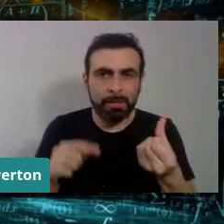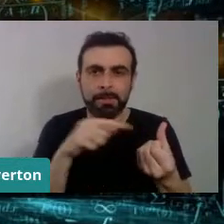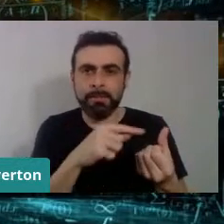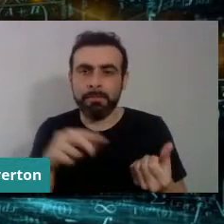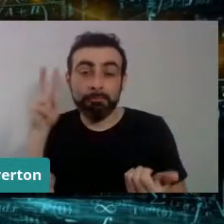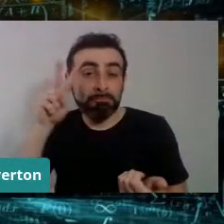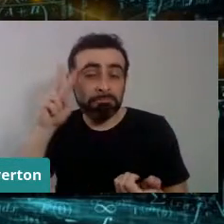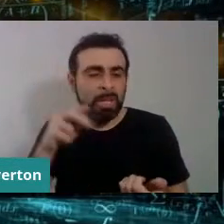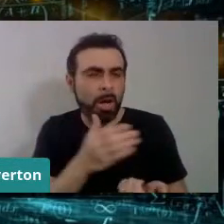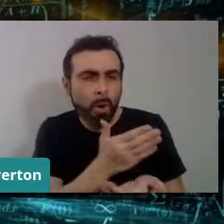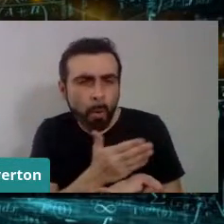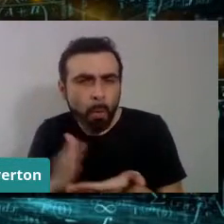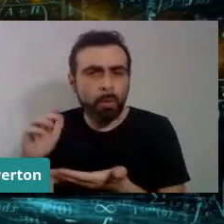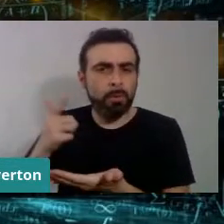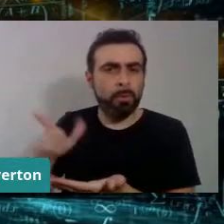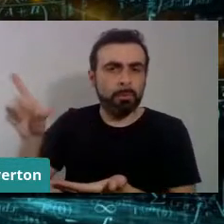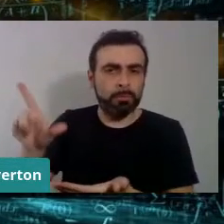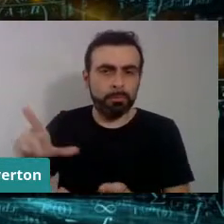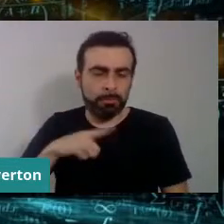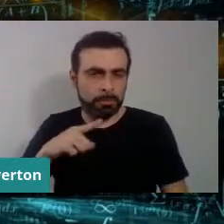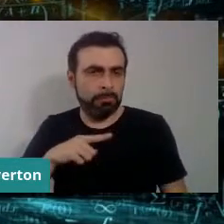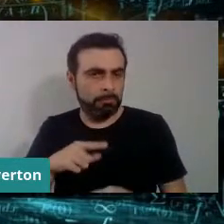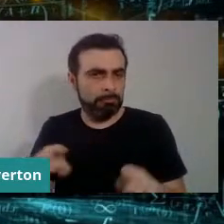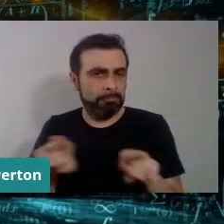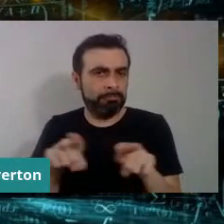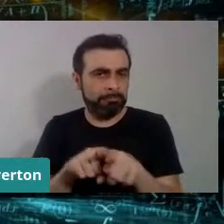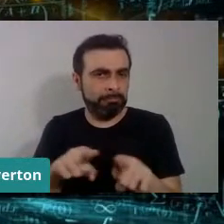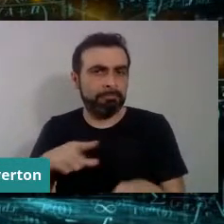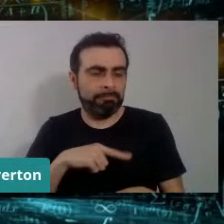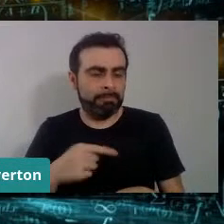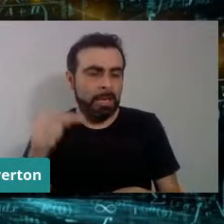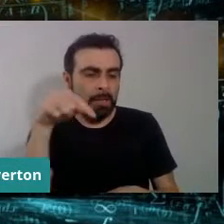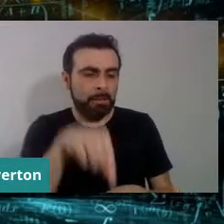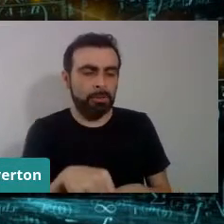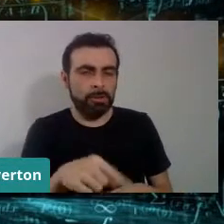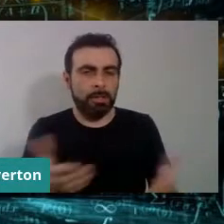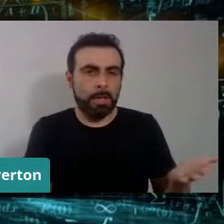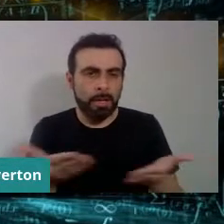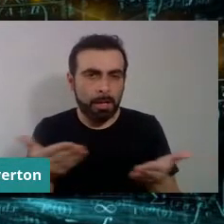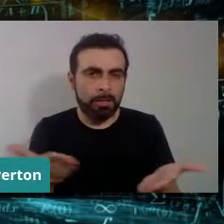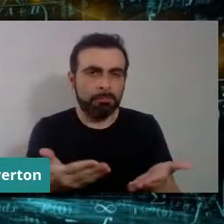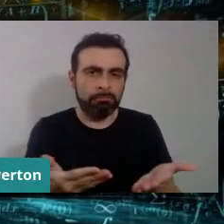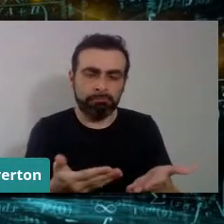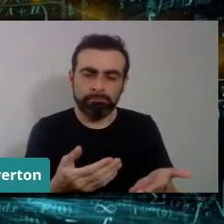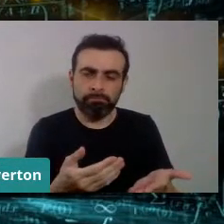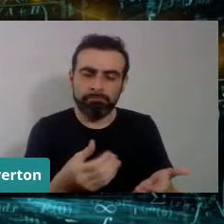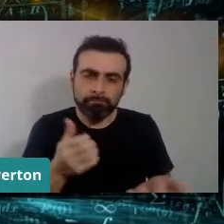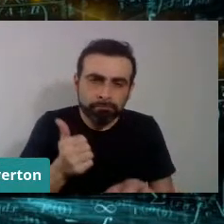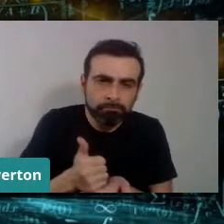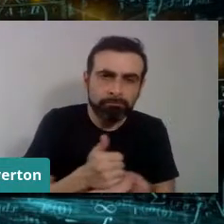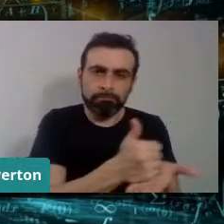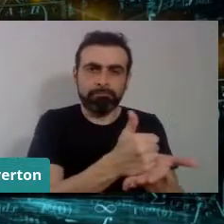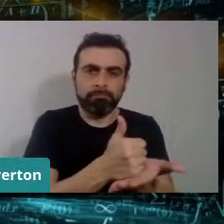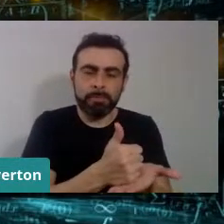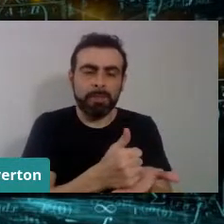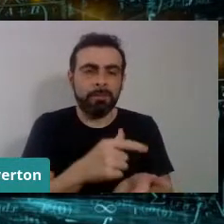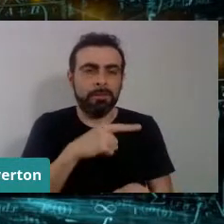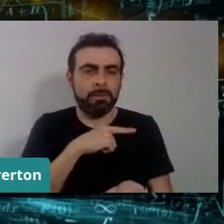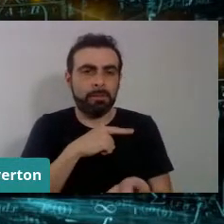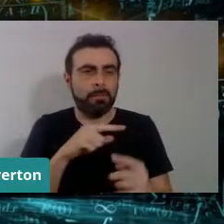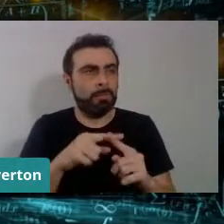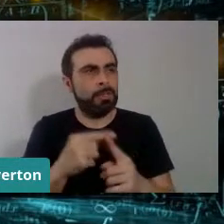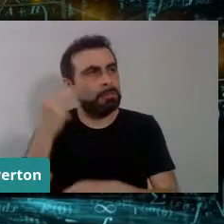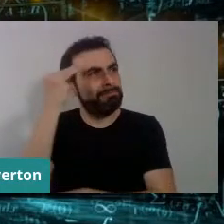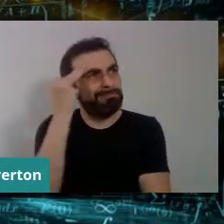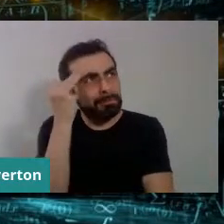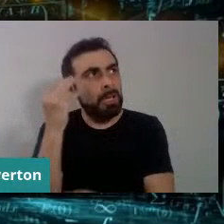e de outros professores também que estiveram lá, que marcaram presença e que não estão na minha memória